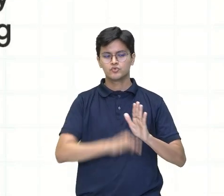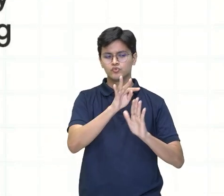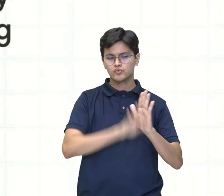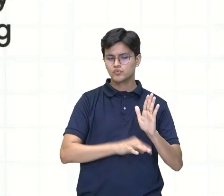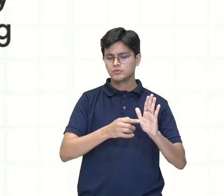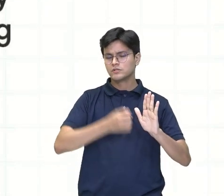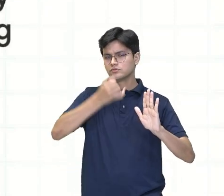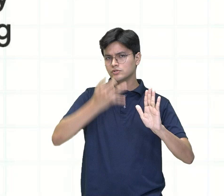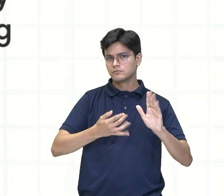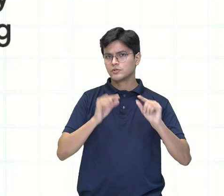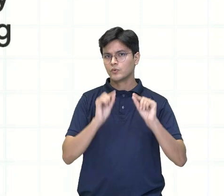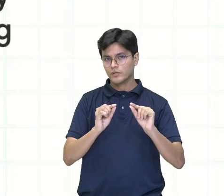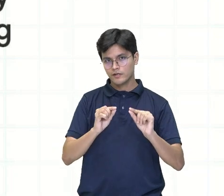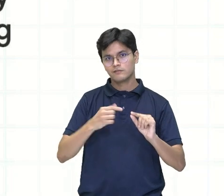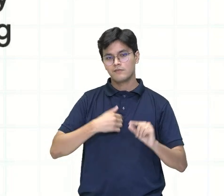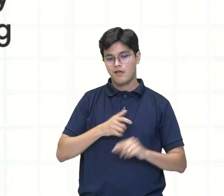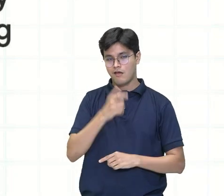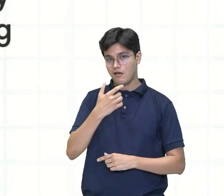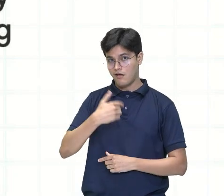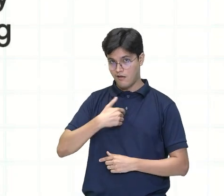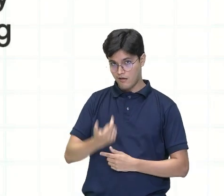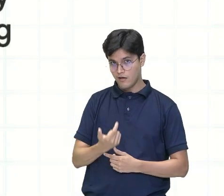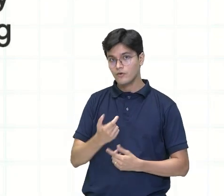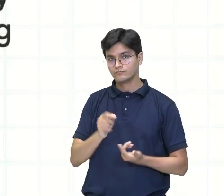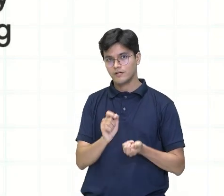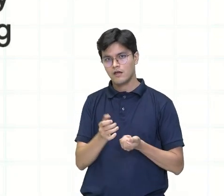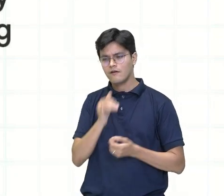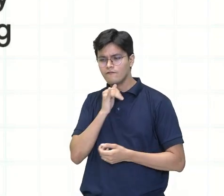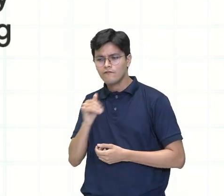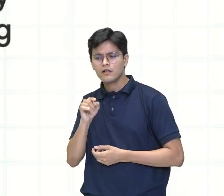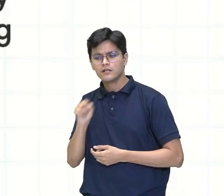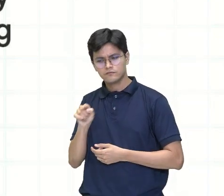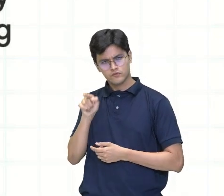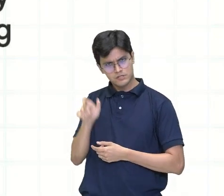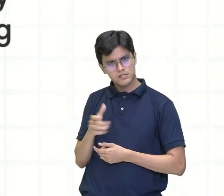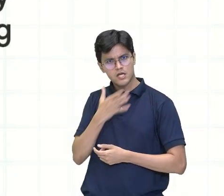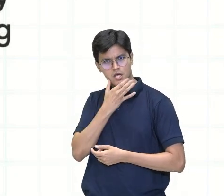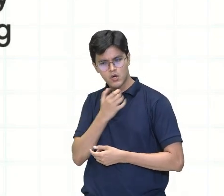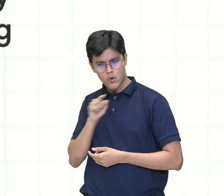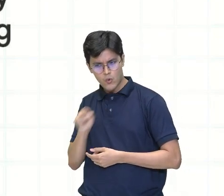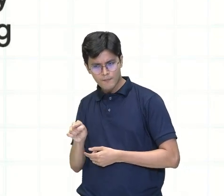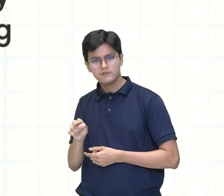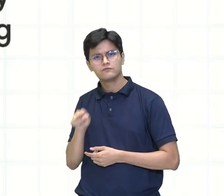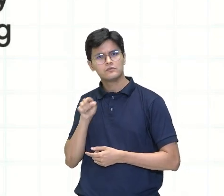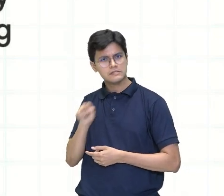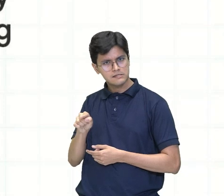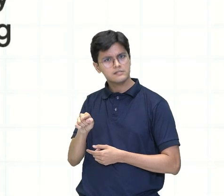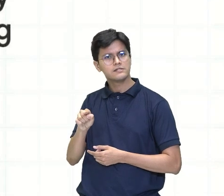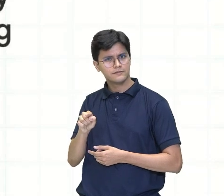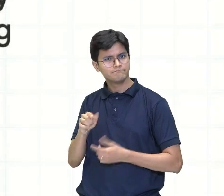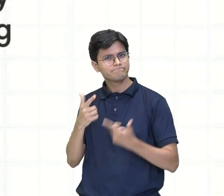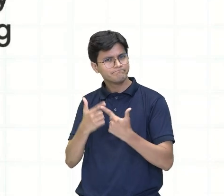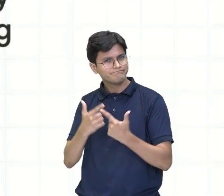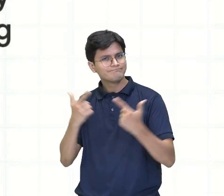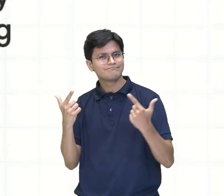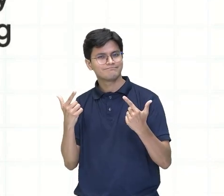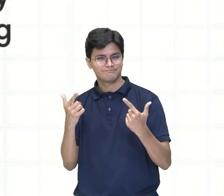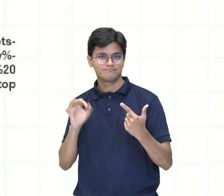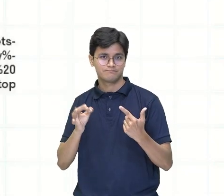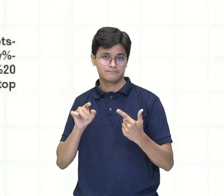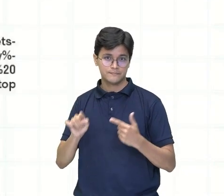quanto ele era sortudo, né? Olha aqui o verbo to be no passado. How lucky he